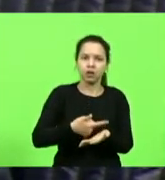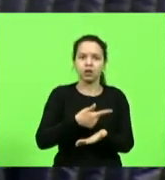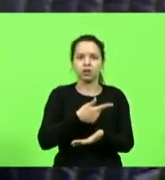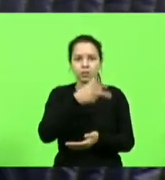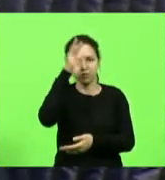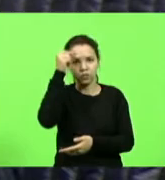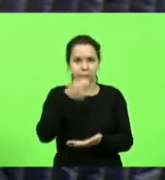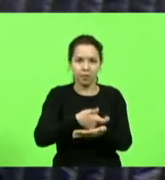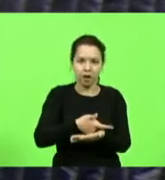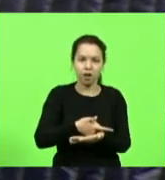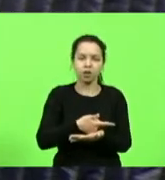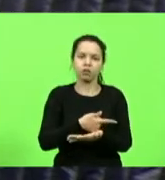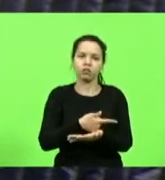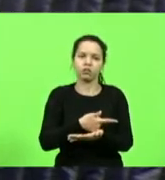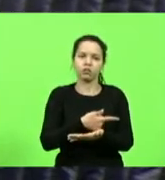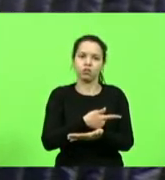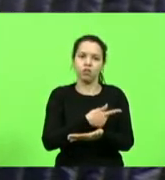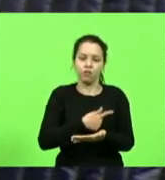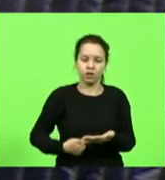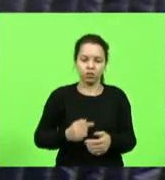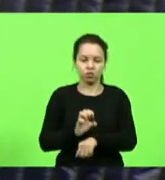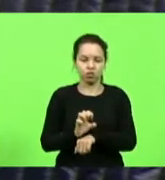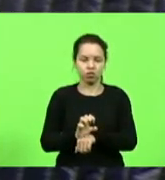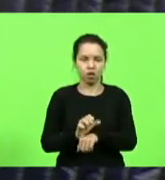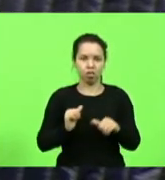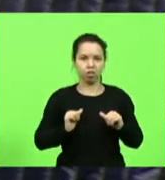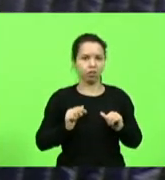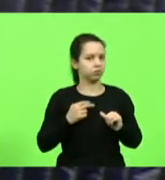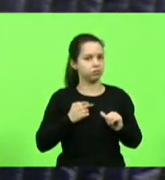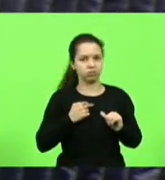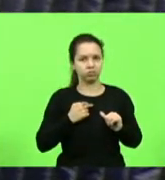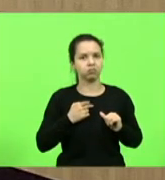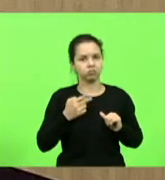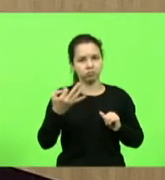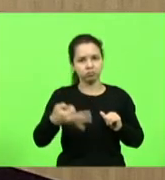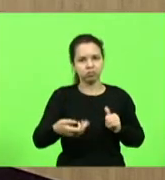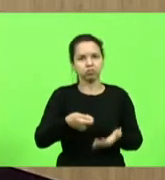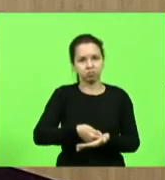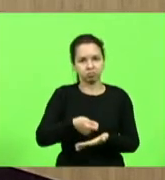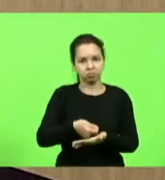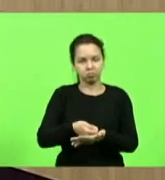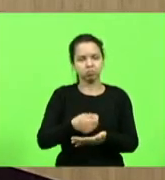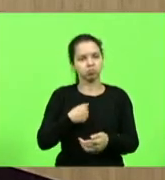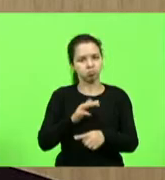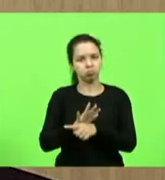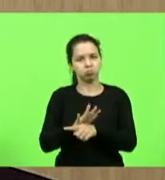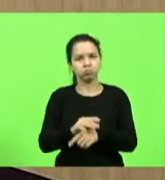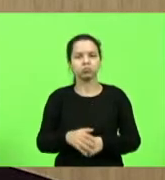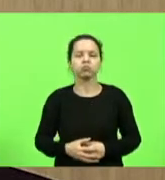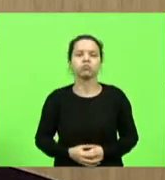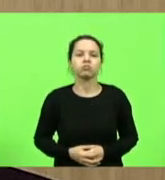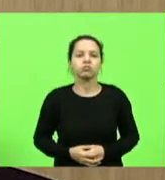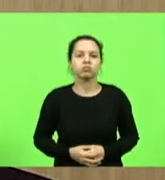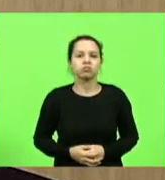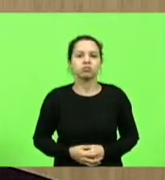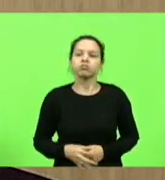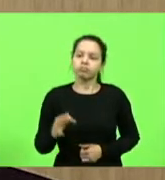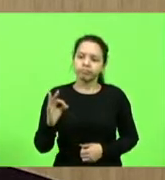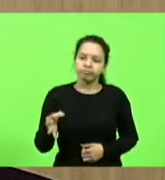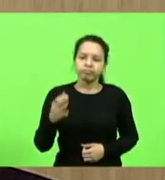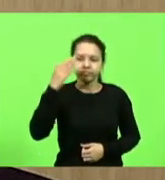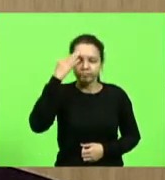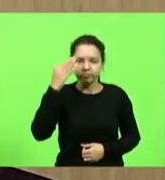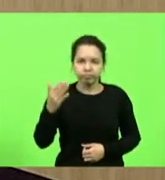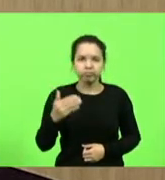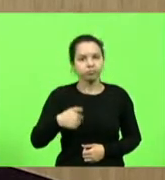omitir. Eu acho que é justa a vossa cobrança e eu me alheio a ela. Obrigado, deputado. É justamente isso, né? A gente tem uma